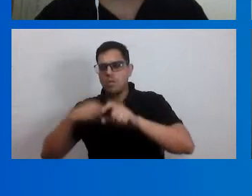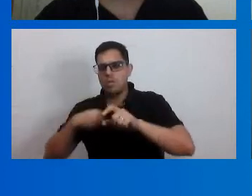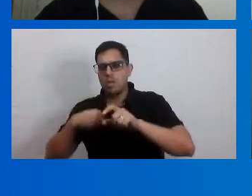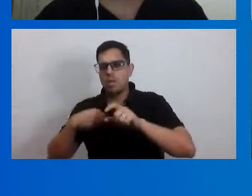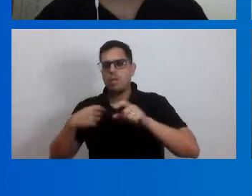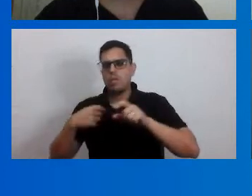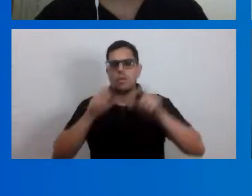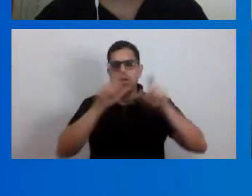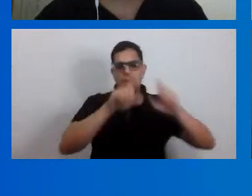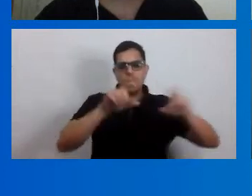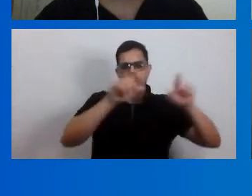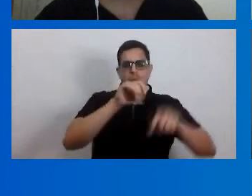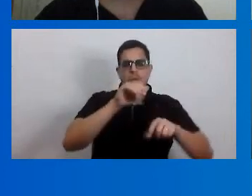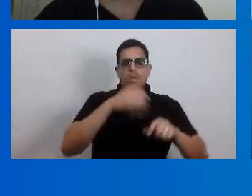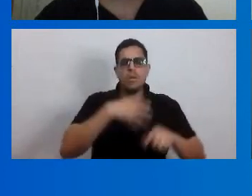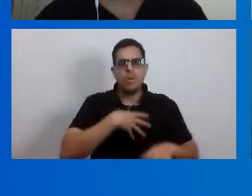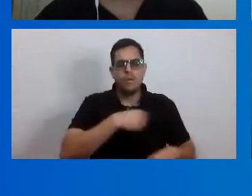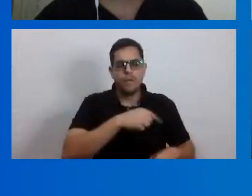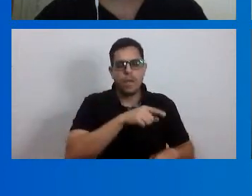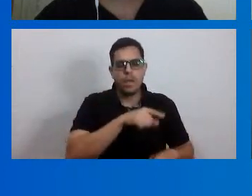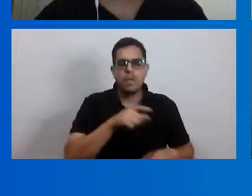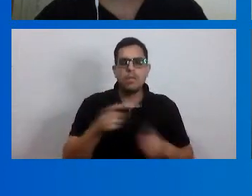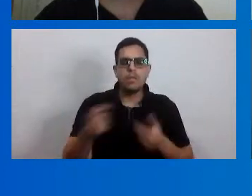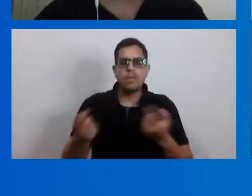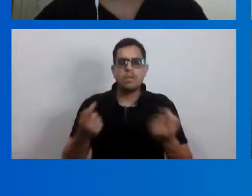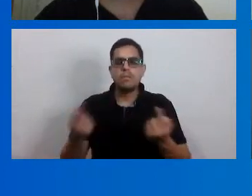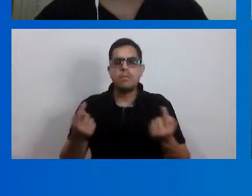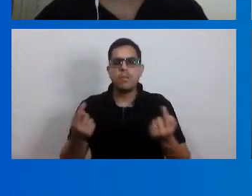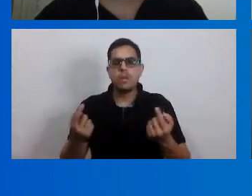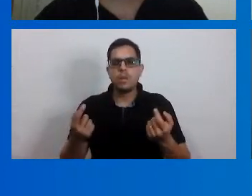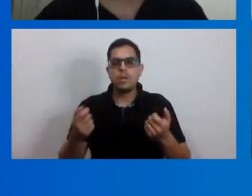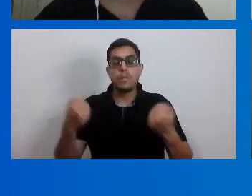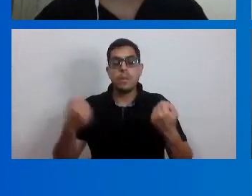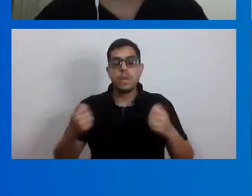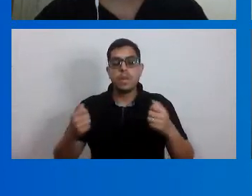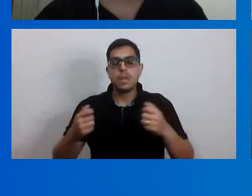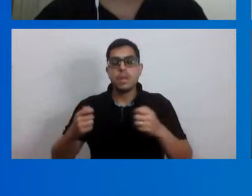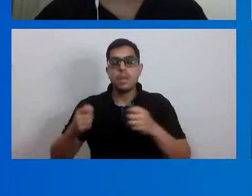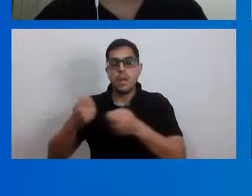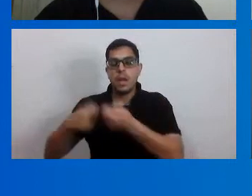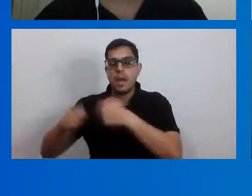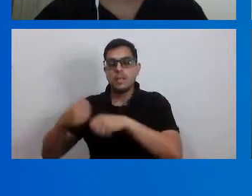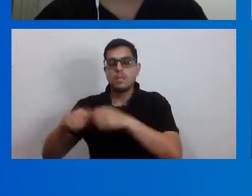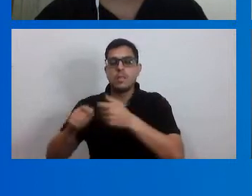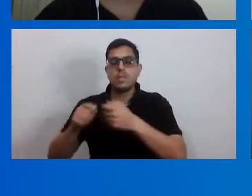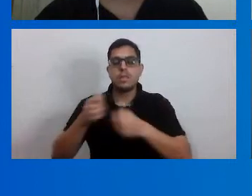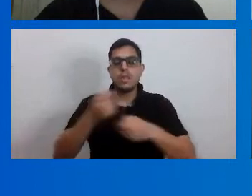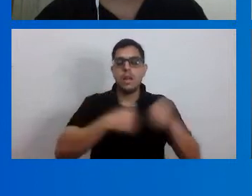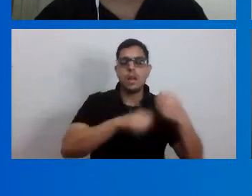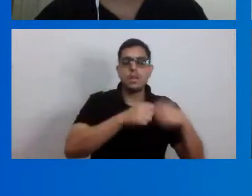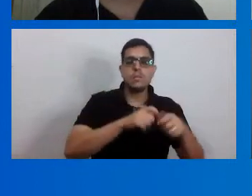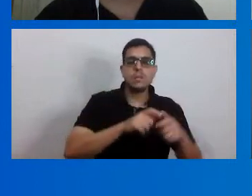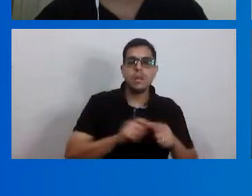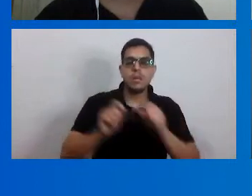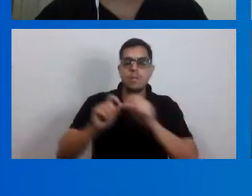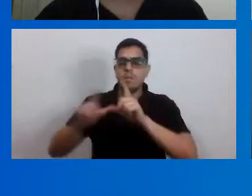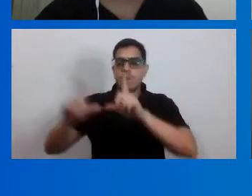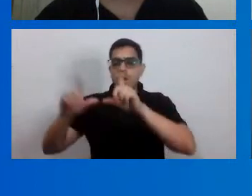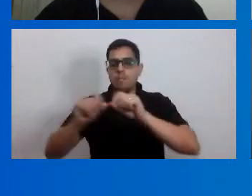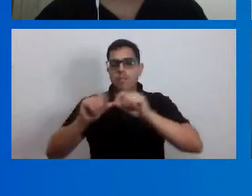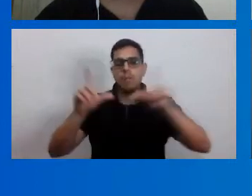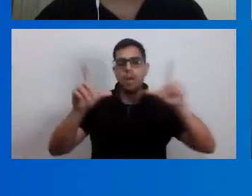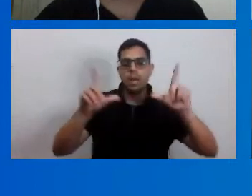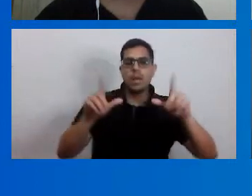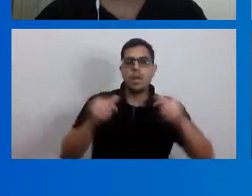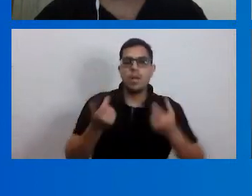os amigos então assim tem que controlar o tempo todo uma criança é diferente de um adulto e idade não em muitas vezes mas não